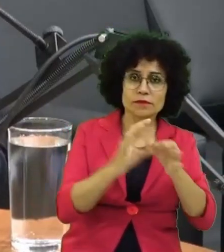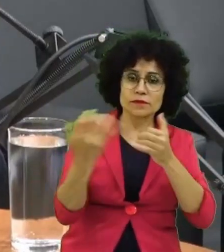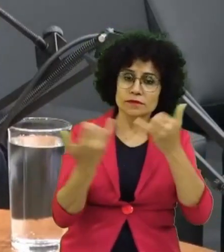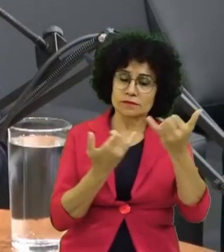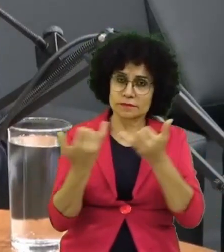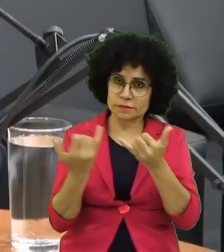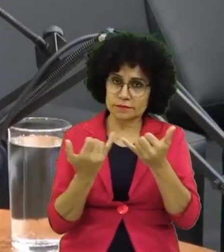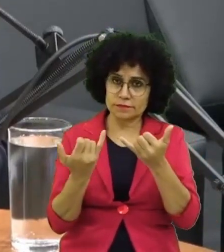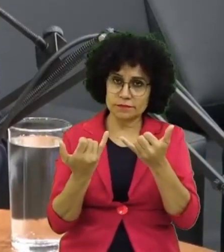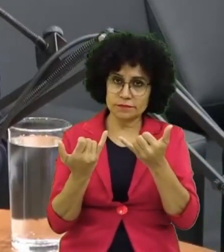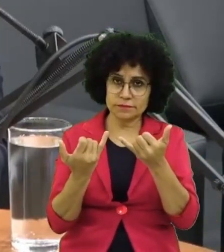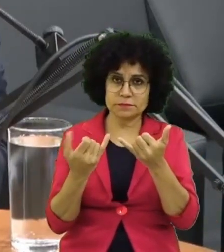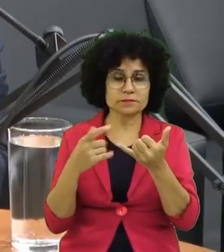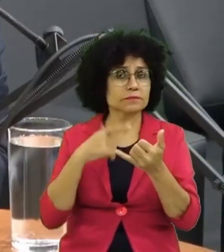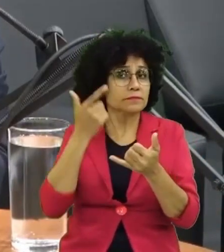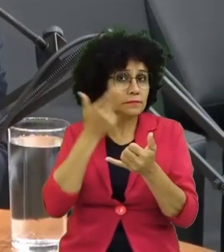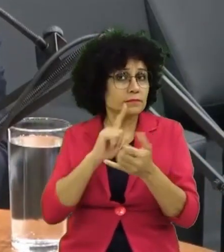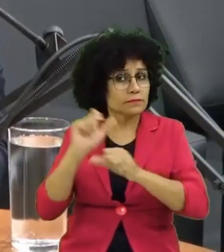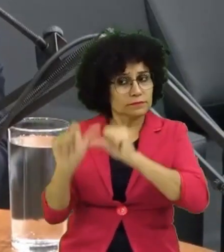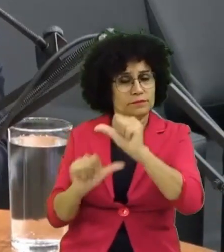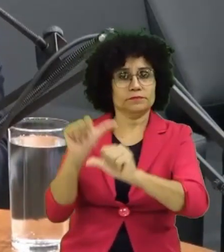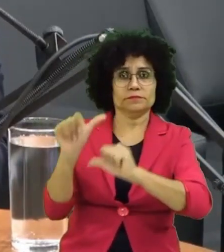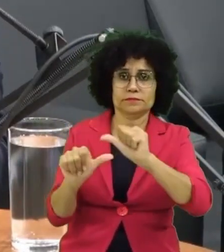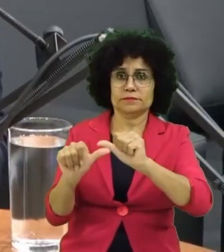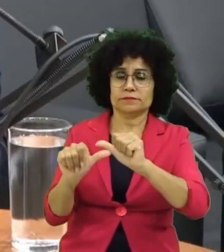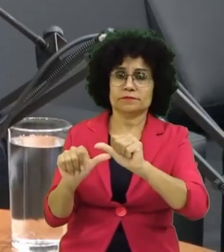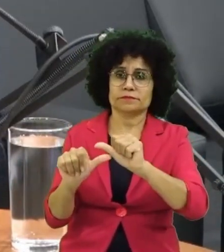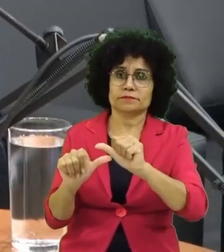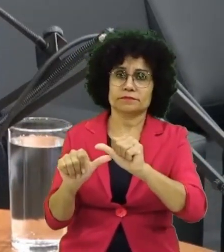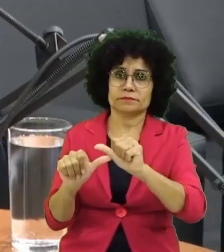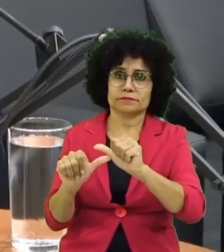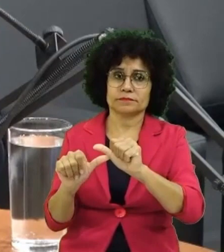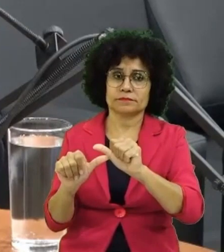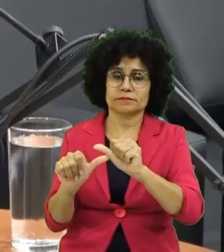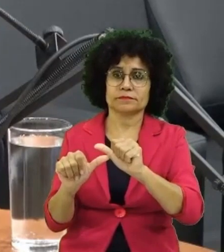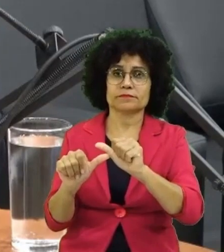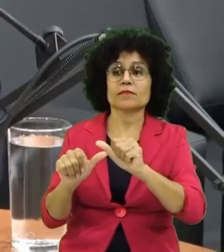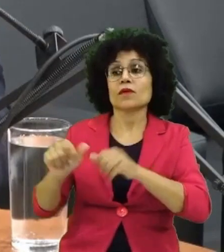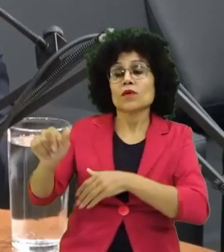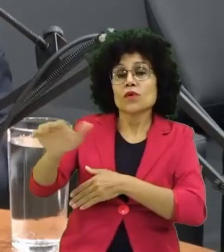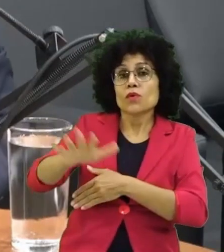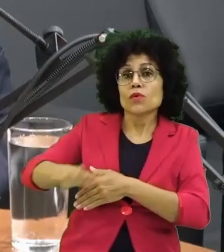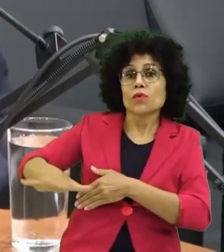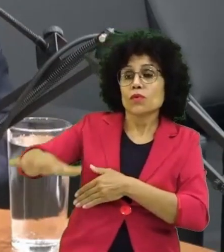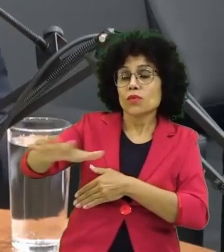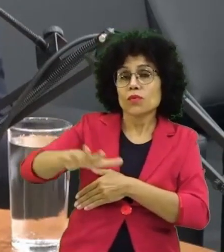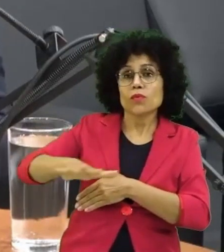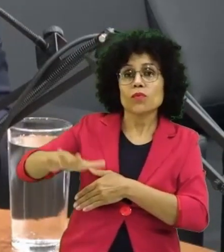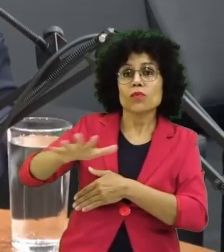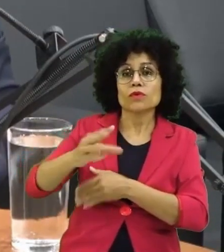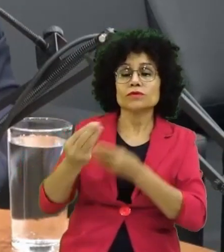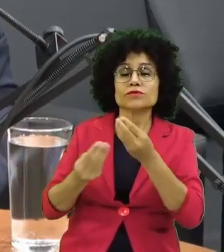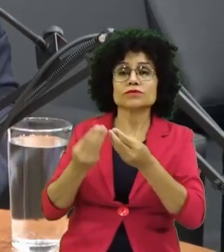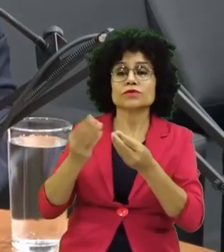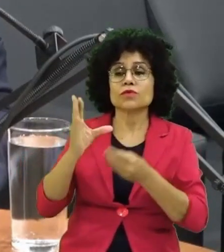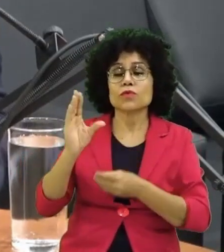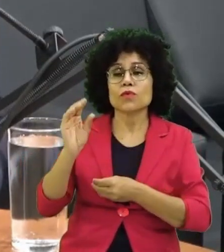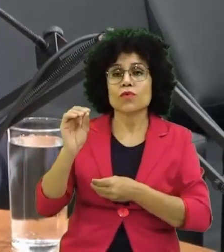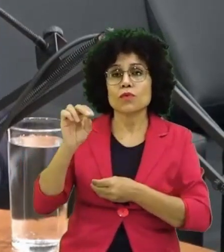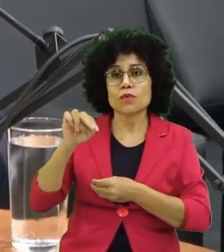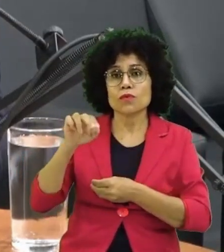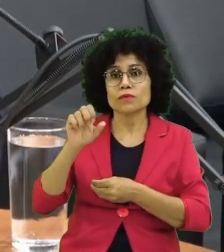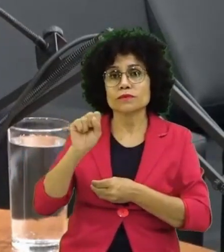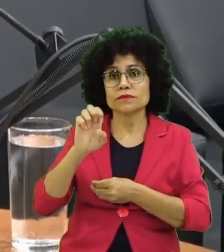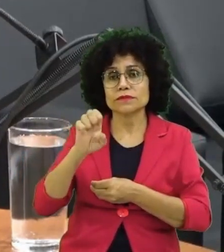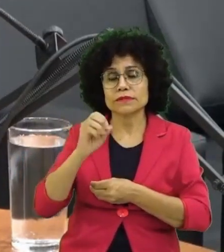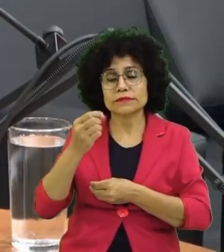informações, né? E vamos atualizá-las. O ambiente de concessões, como é que está no estado